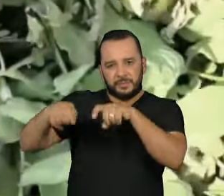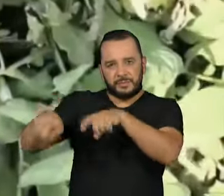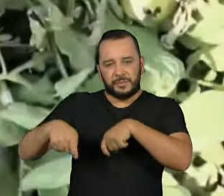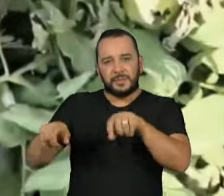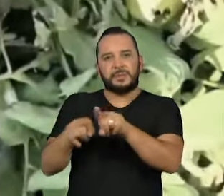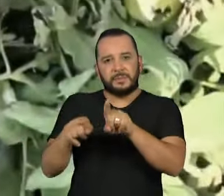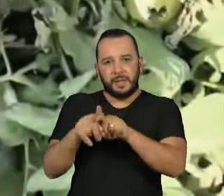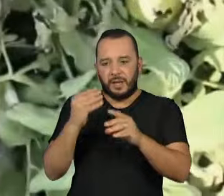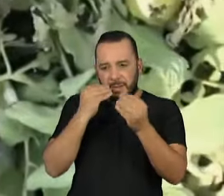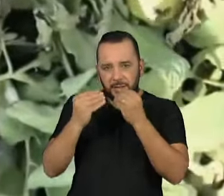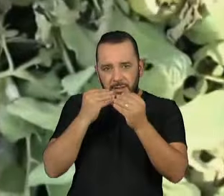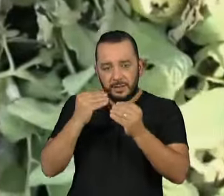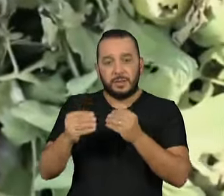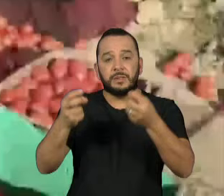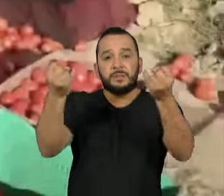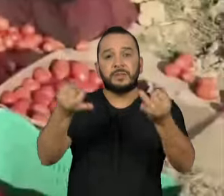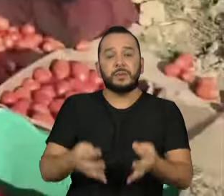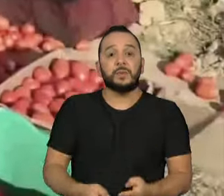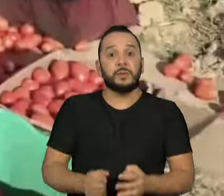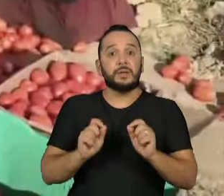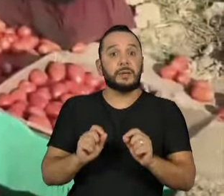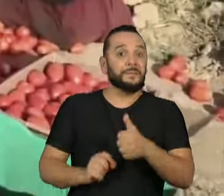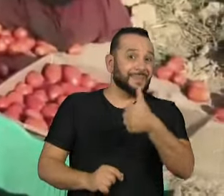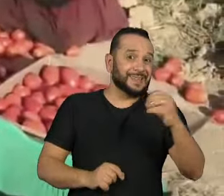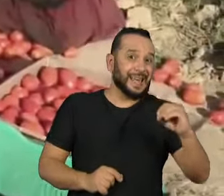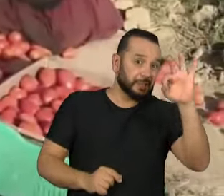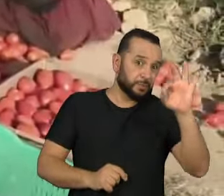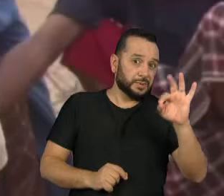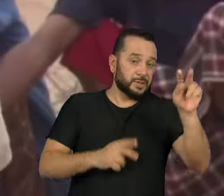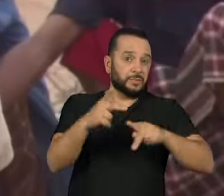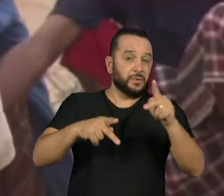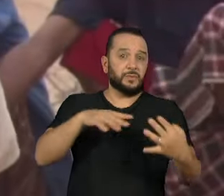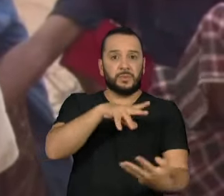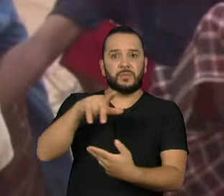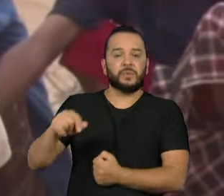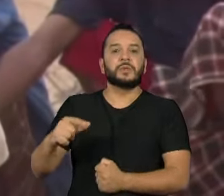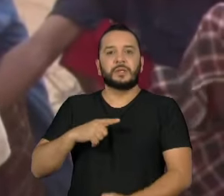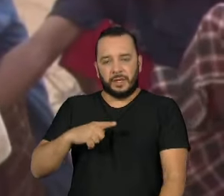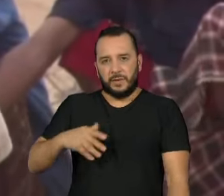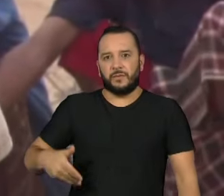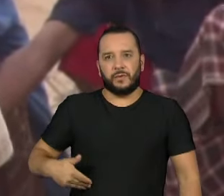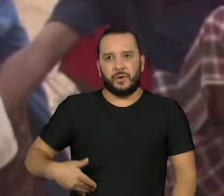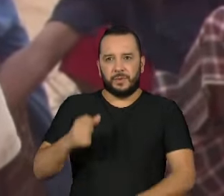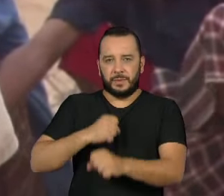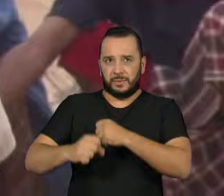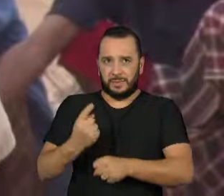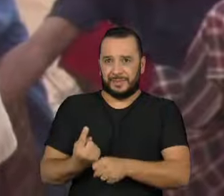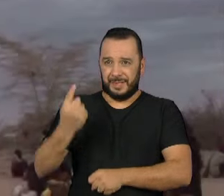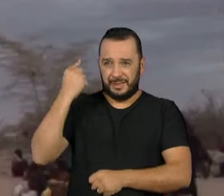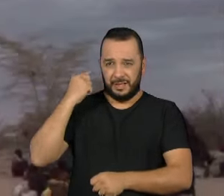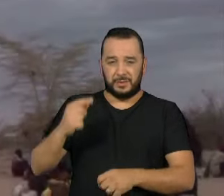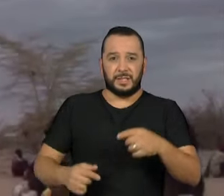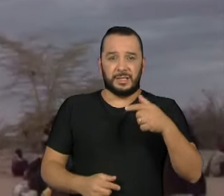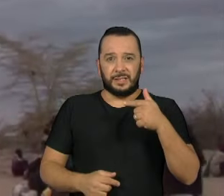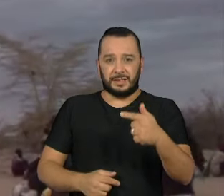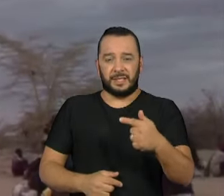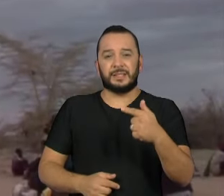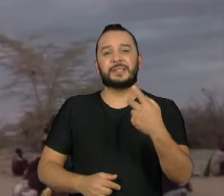da população global tenha sofrido de desnutrição no ano passado. Entre 720 milhões